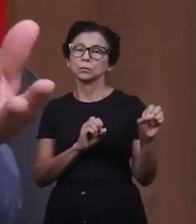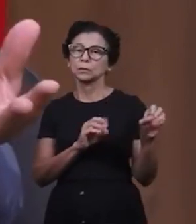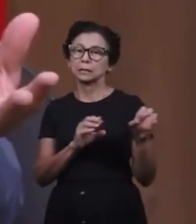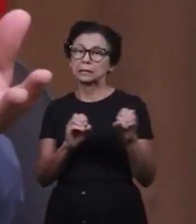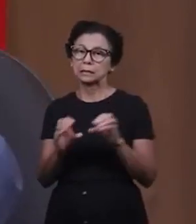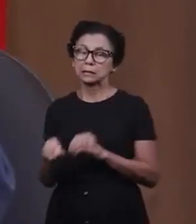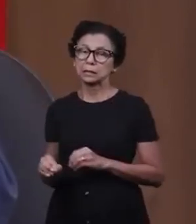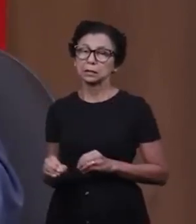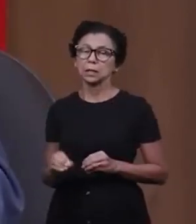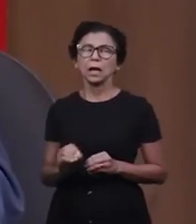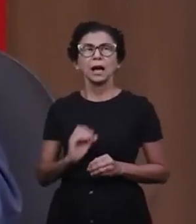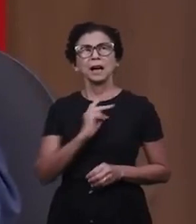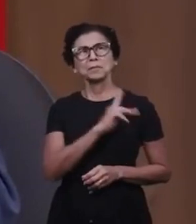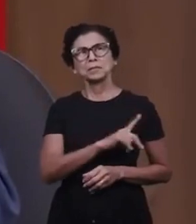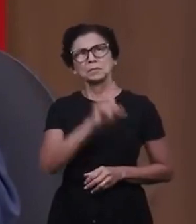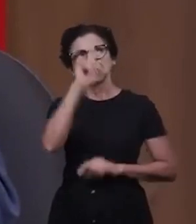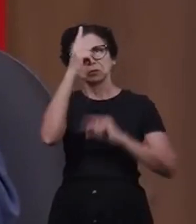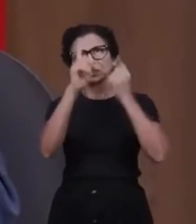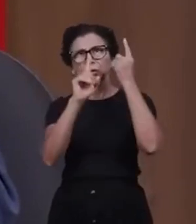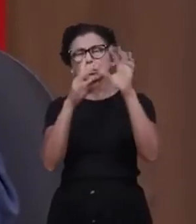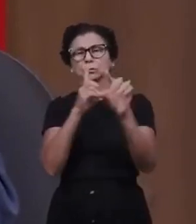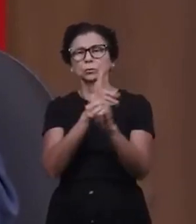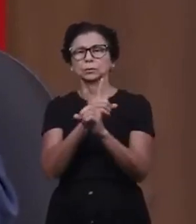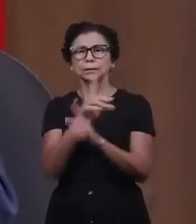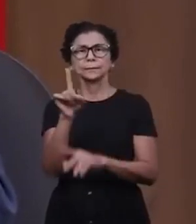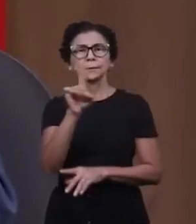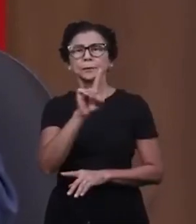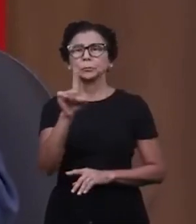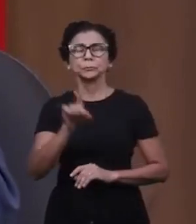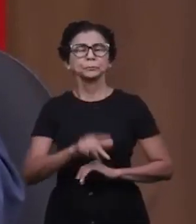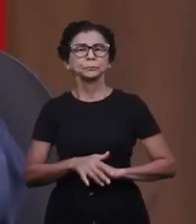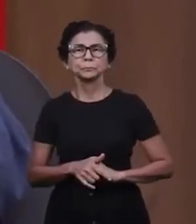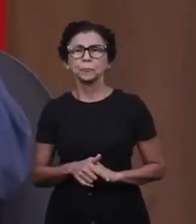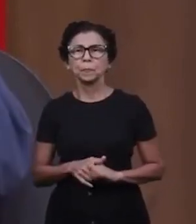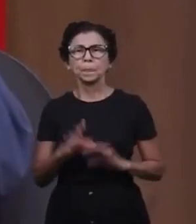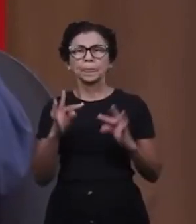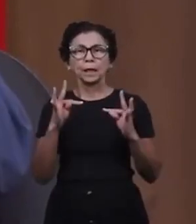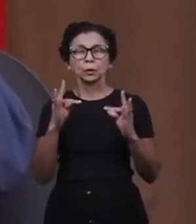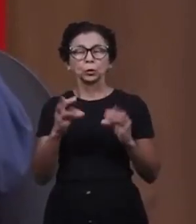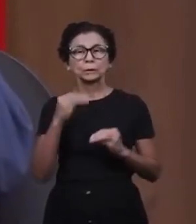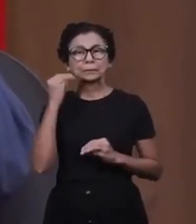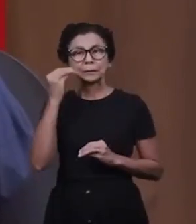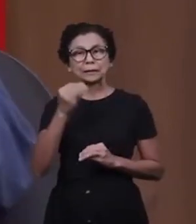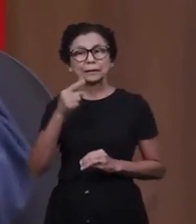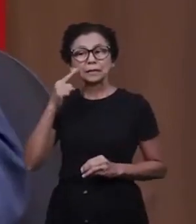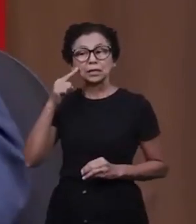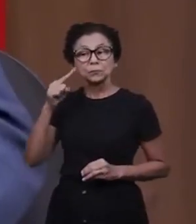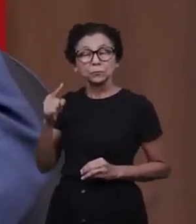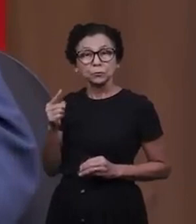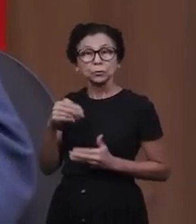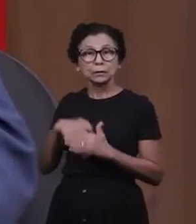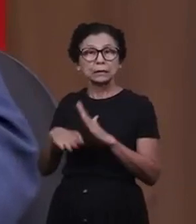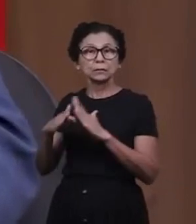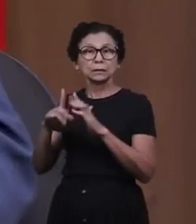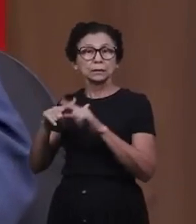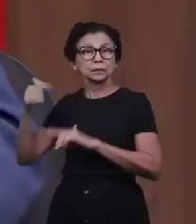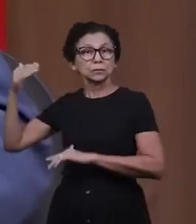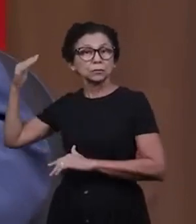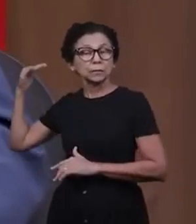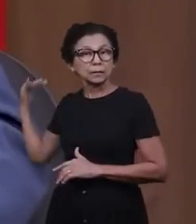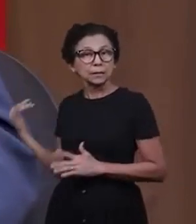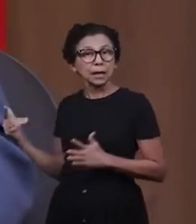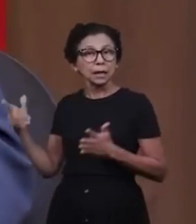descreve aquilo que ele viu acontecer na igreja. E há 3 pontos fundamentais